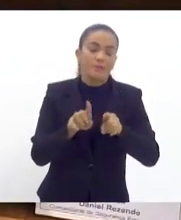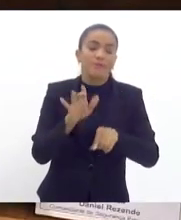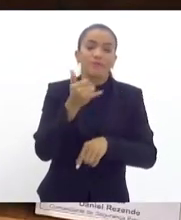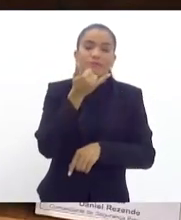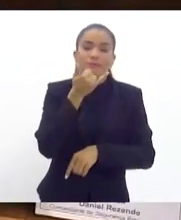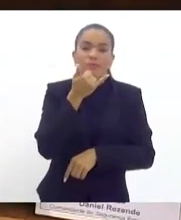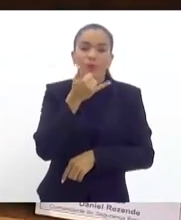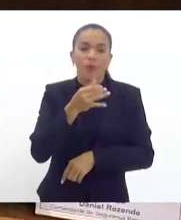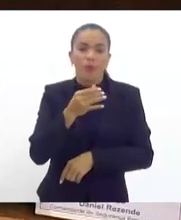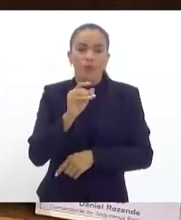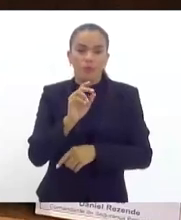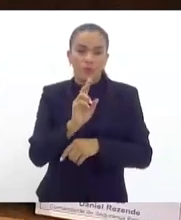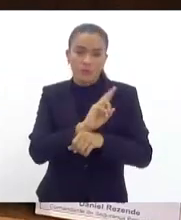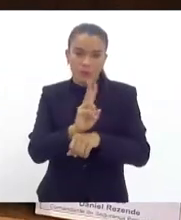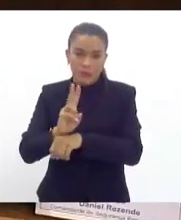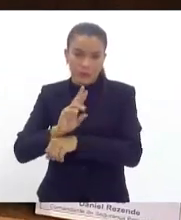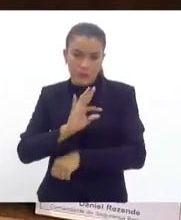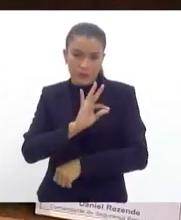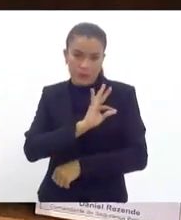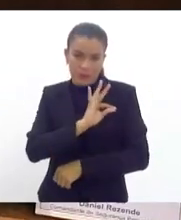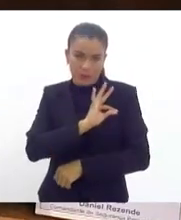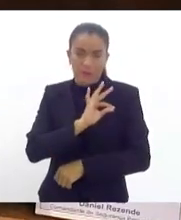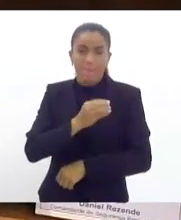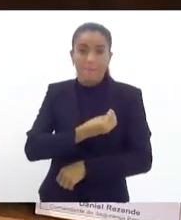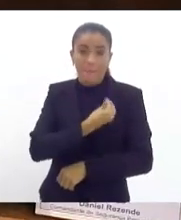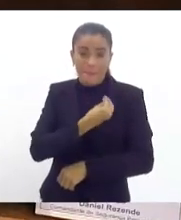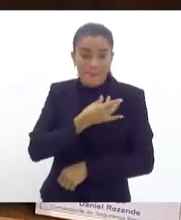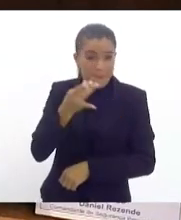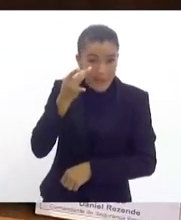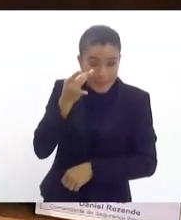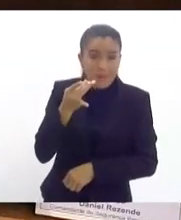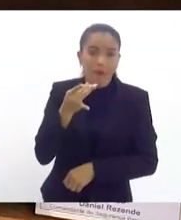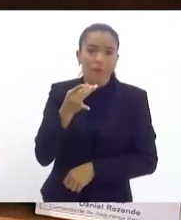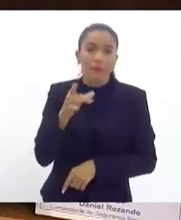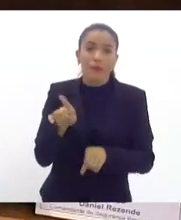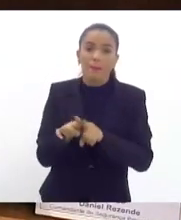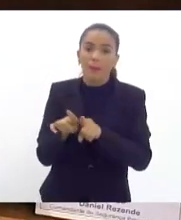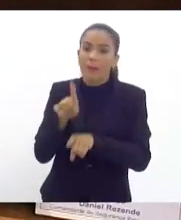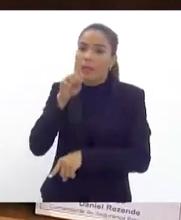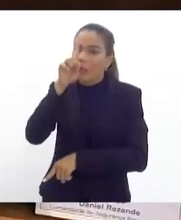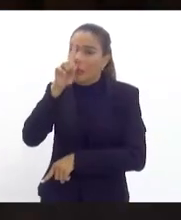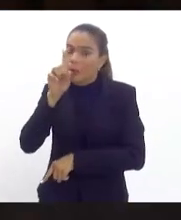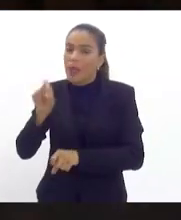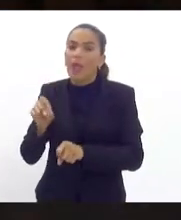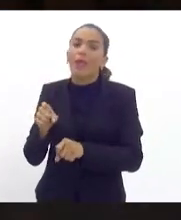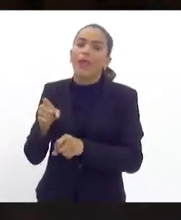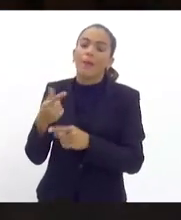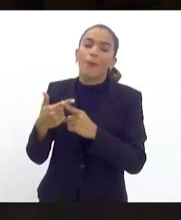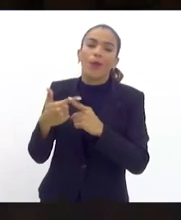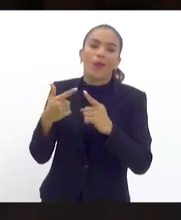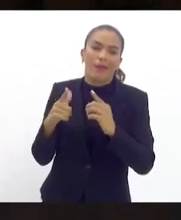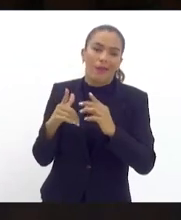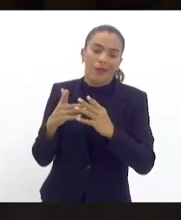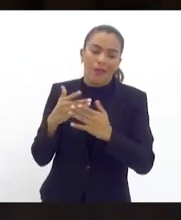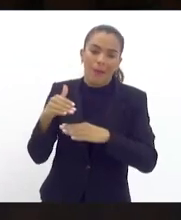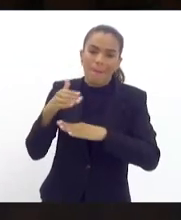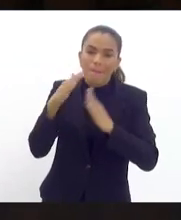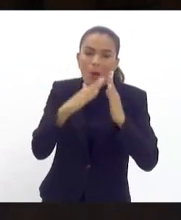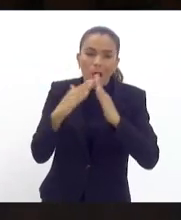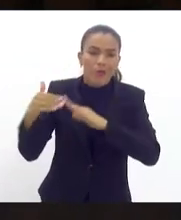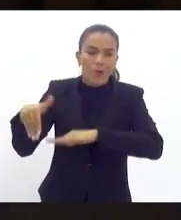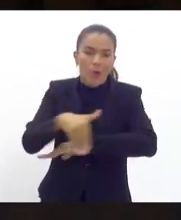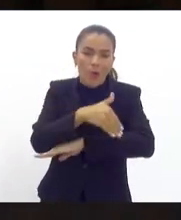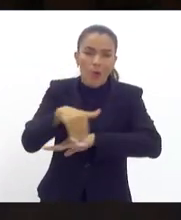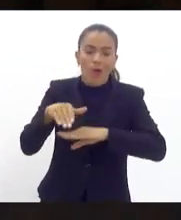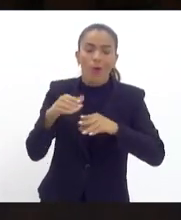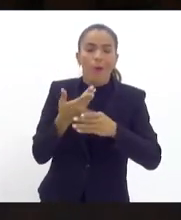a gente colocar em perigo também um morador né eles começam a fazer a depredação Então hoje o comerciante